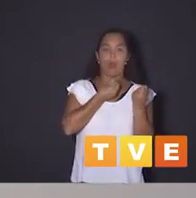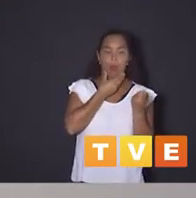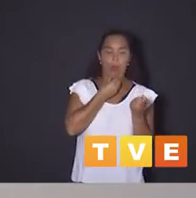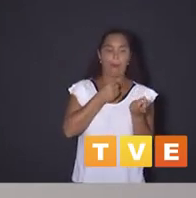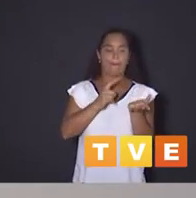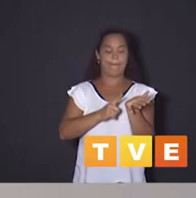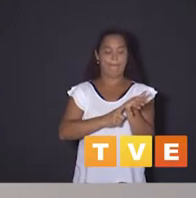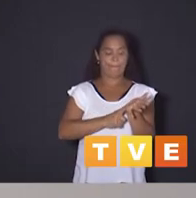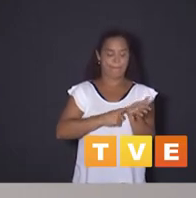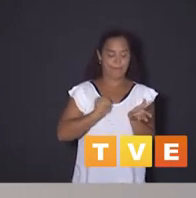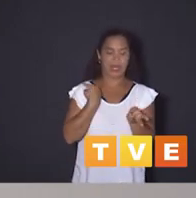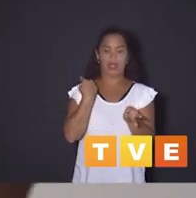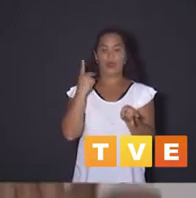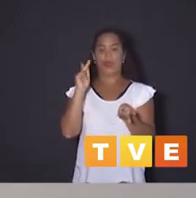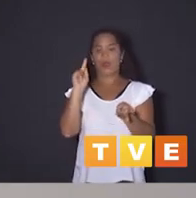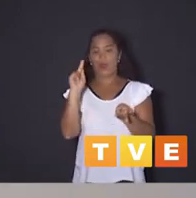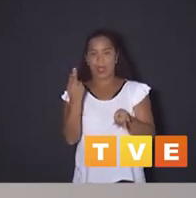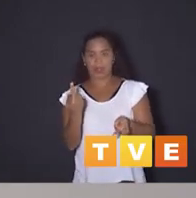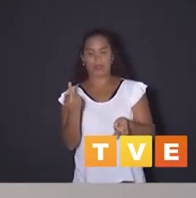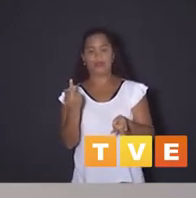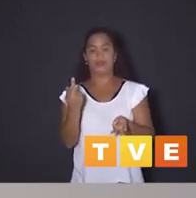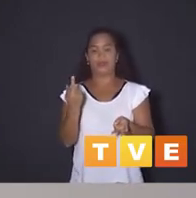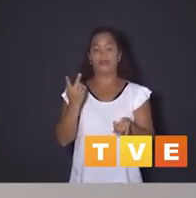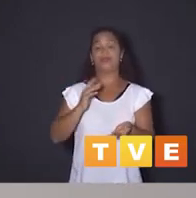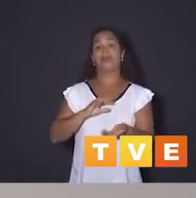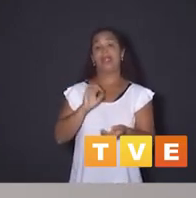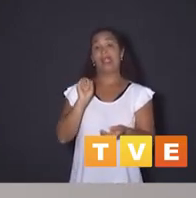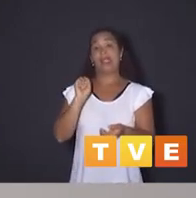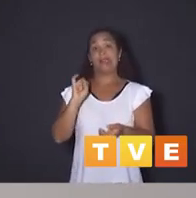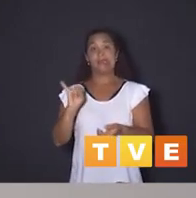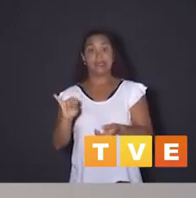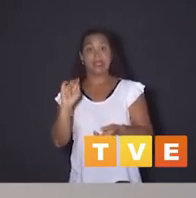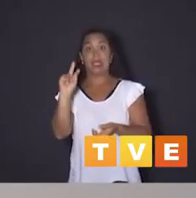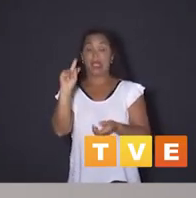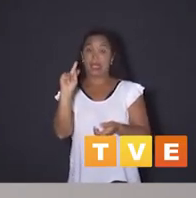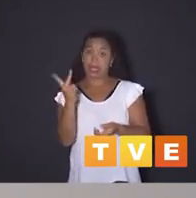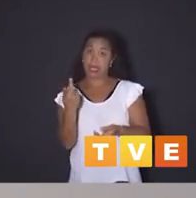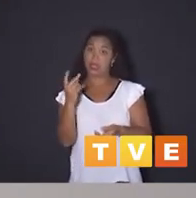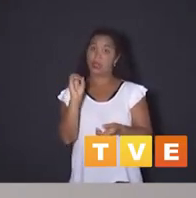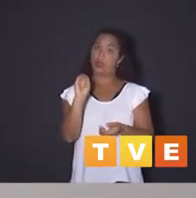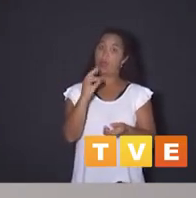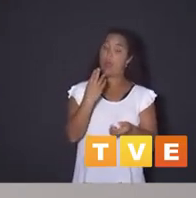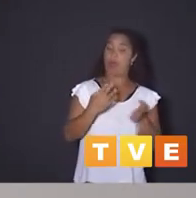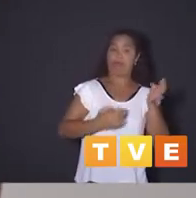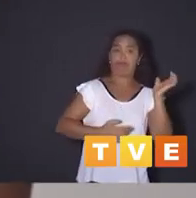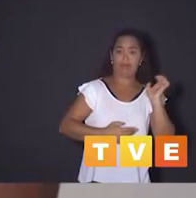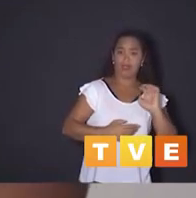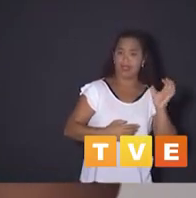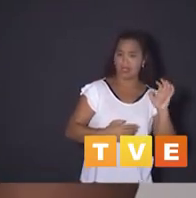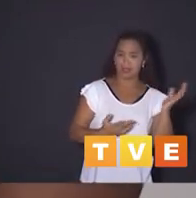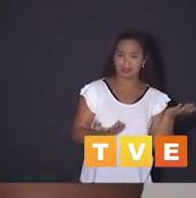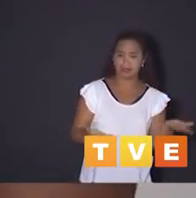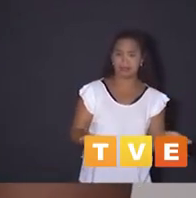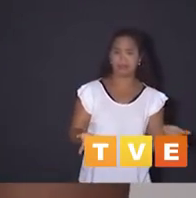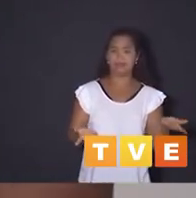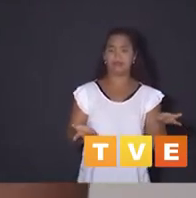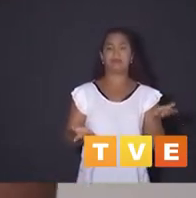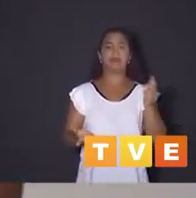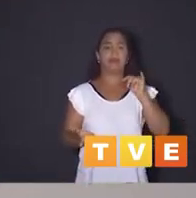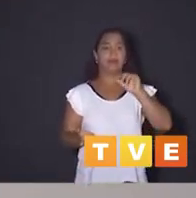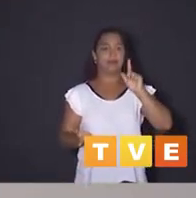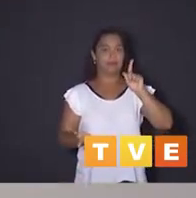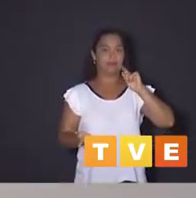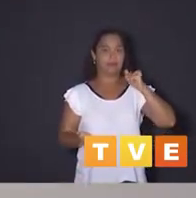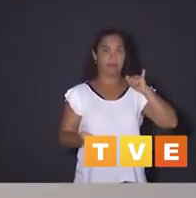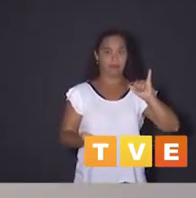esse gênero na independentes heterossexuais ou homossexuais se a gente né jóia velha folheia uma página de revista